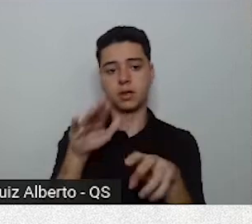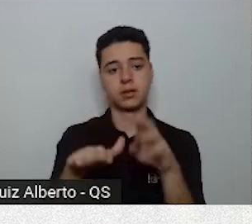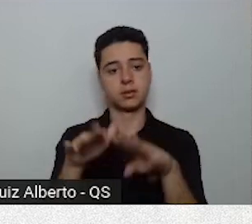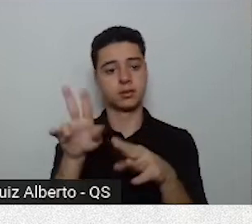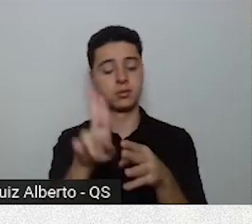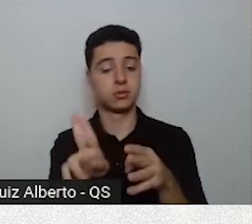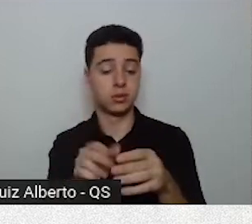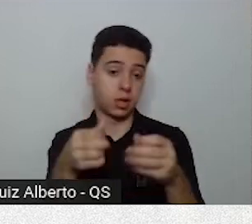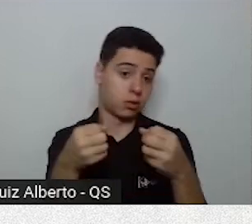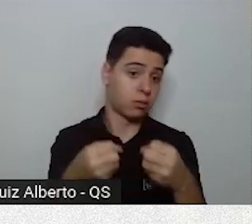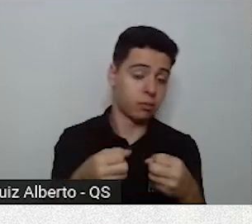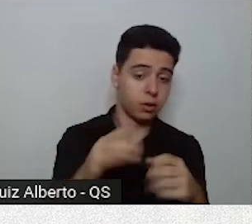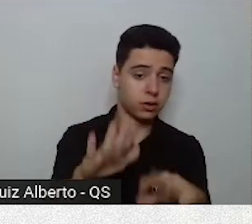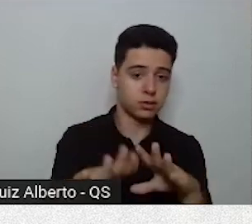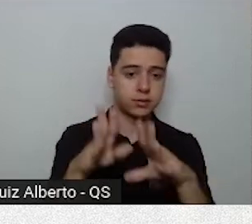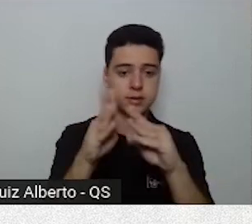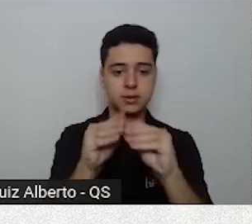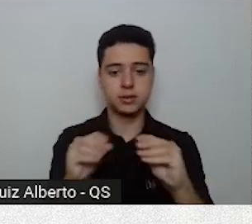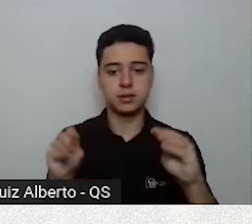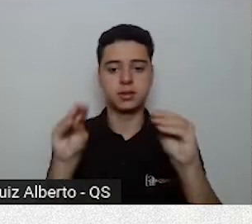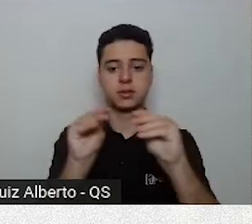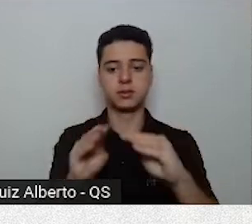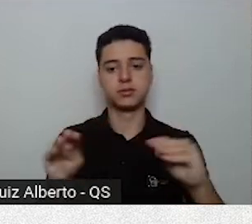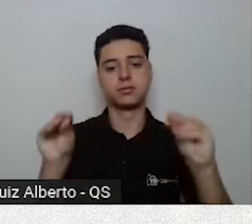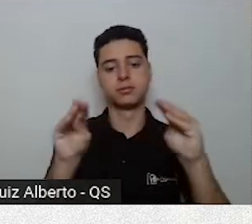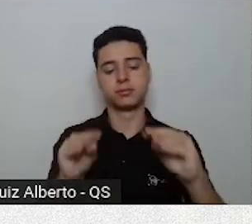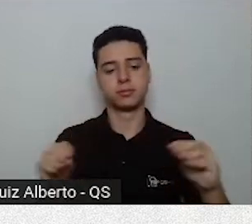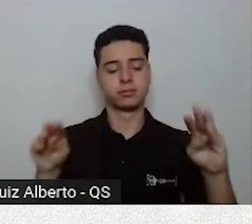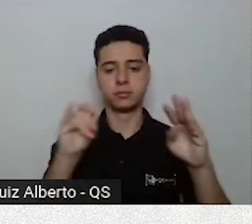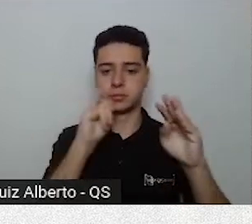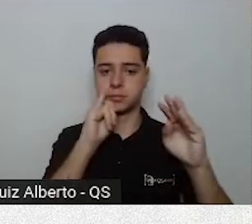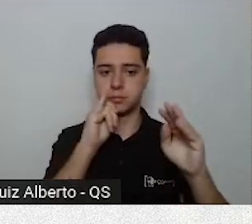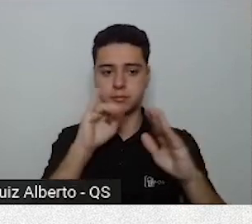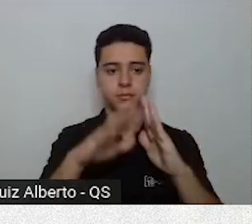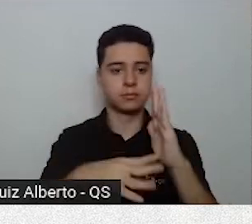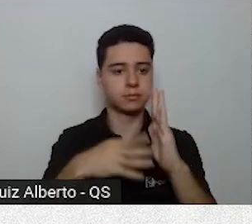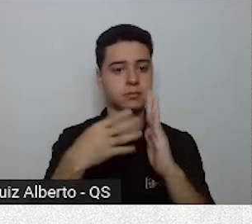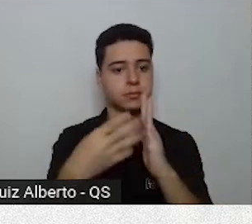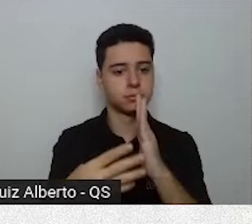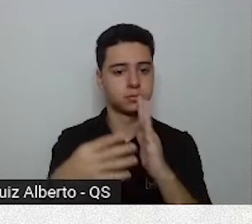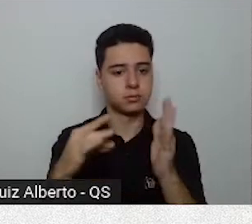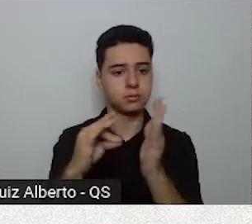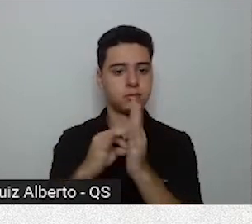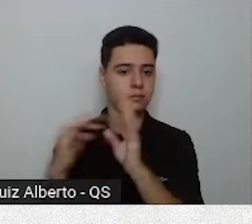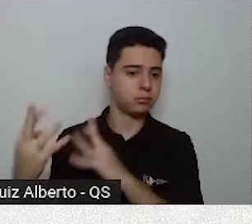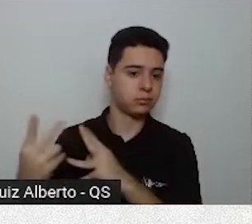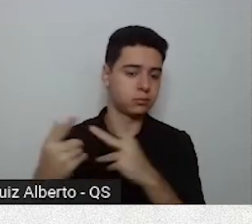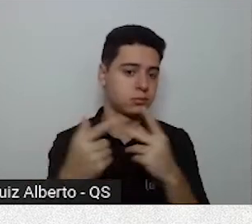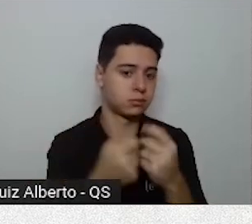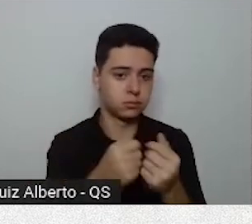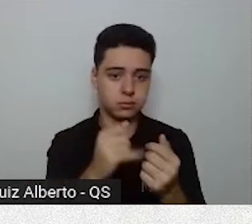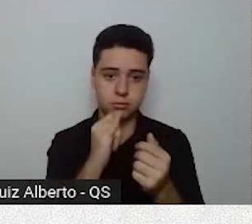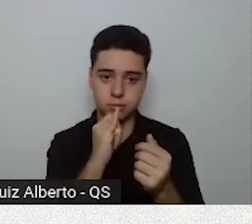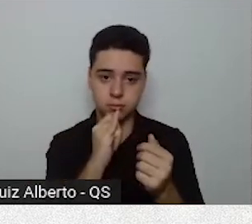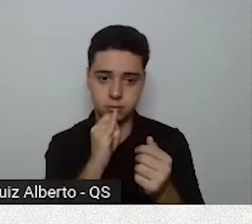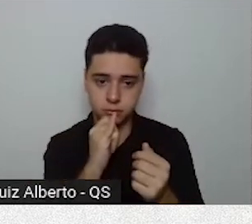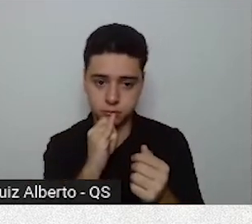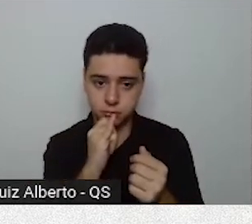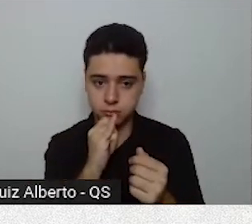essas texturas mesmo propositais, assim, dessas pinceladas e essa textura do pigmento mesmo na